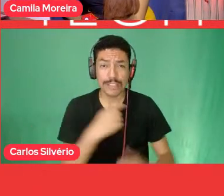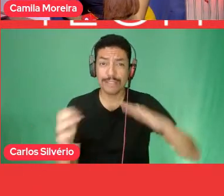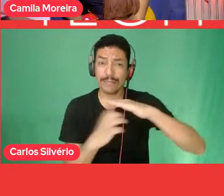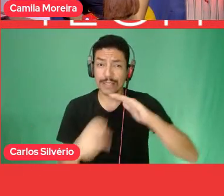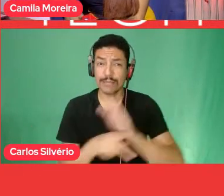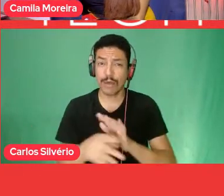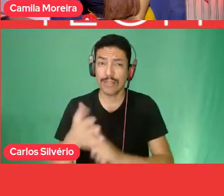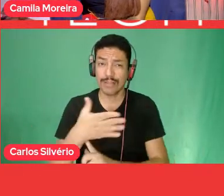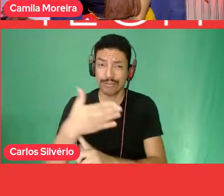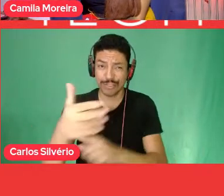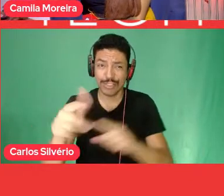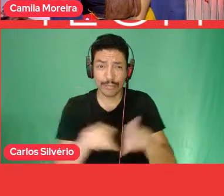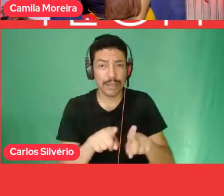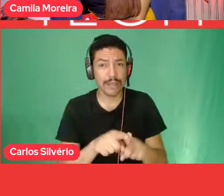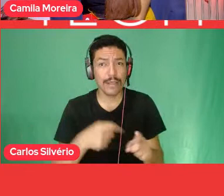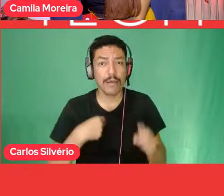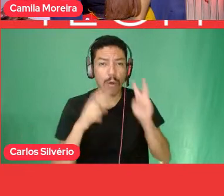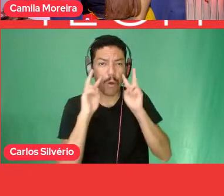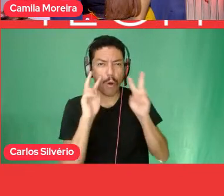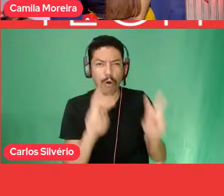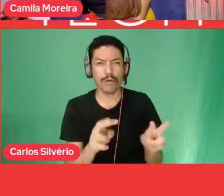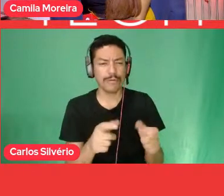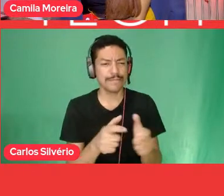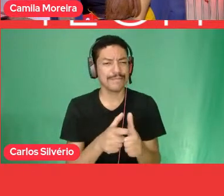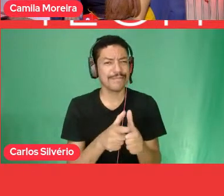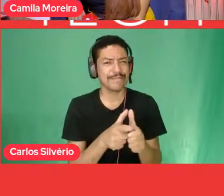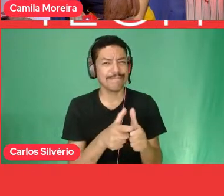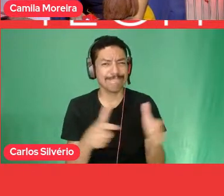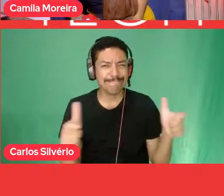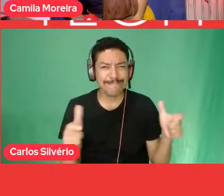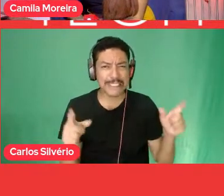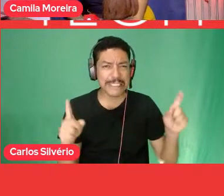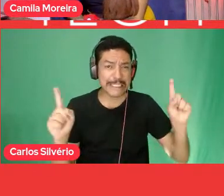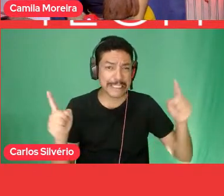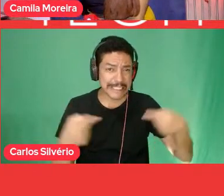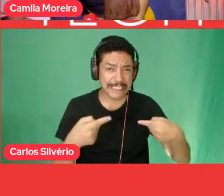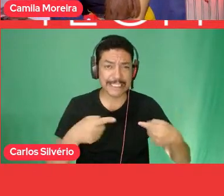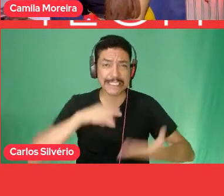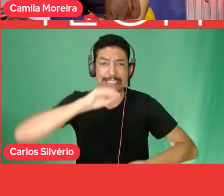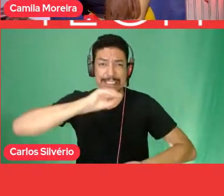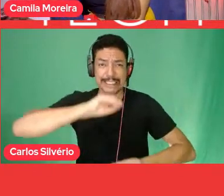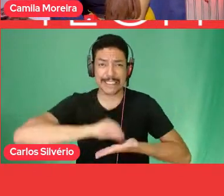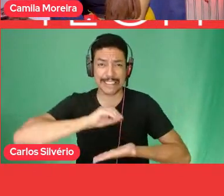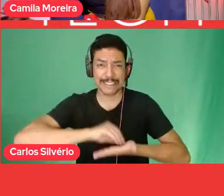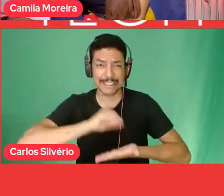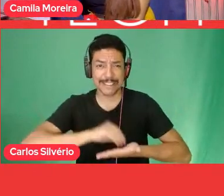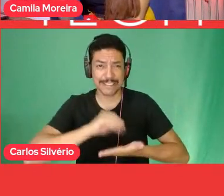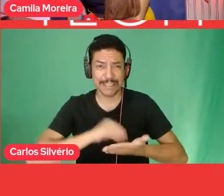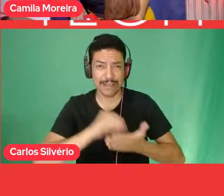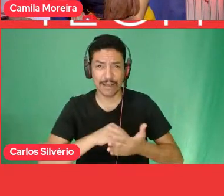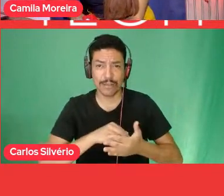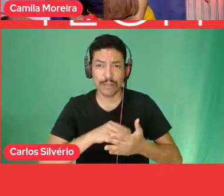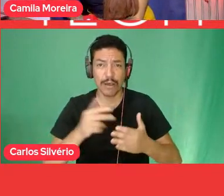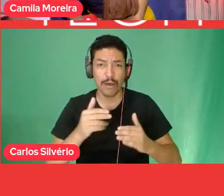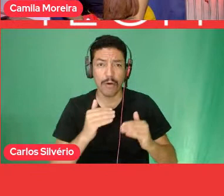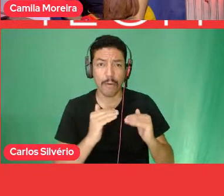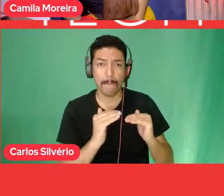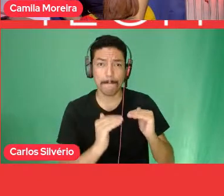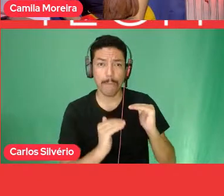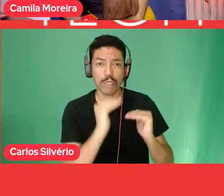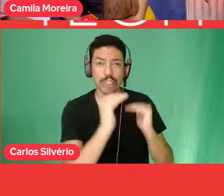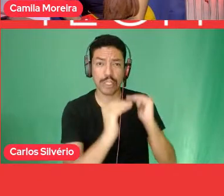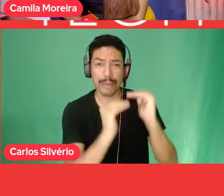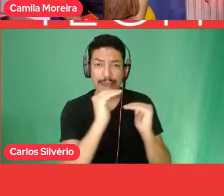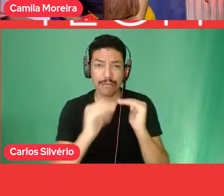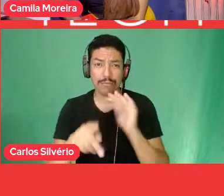Então, quando eu olho o tamanho do desafio e do gap que a gente tem, né, do posicionamento da mulher, do espaço que ela pode